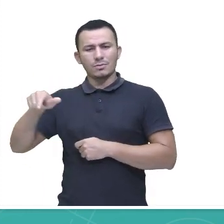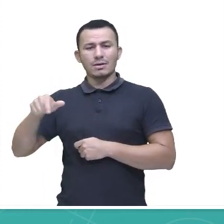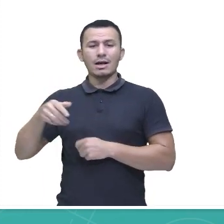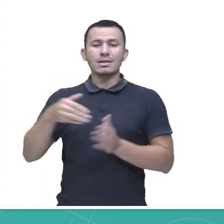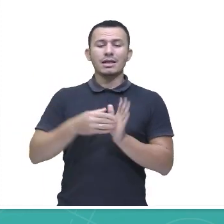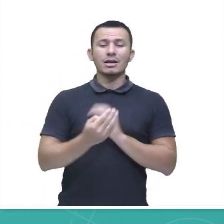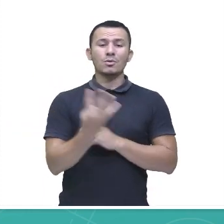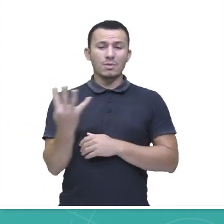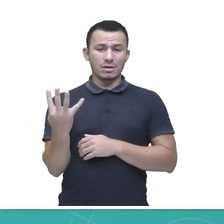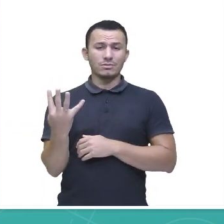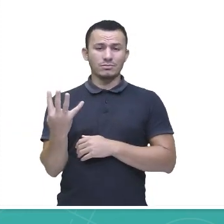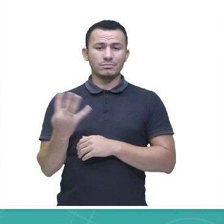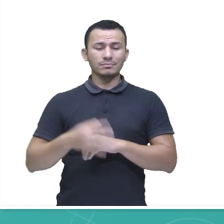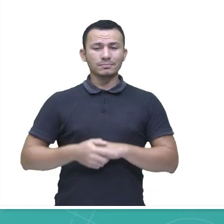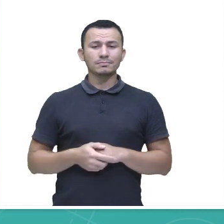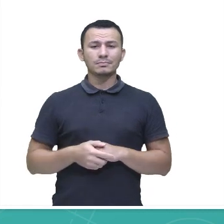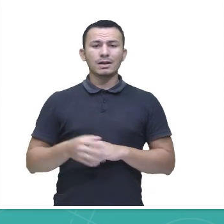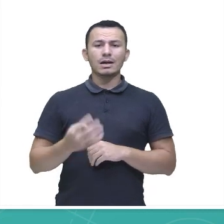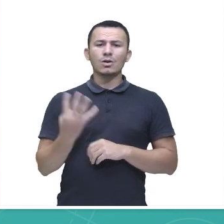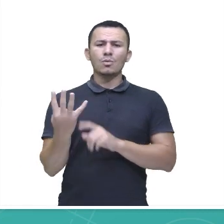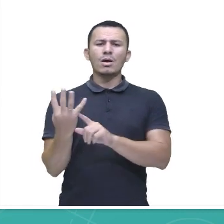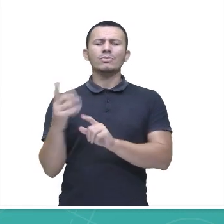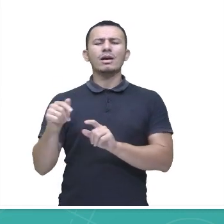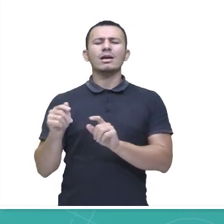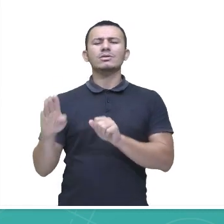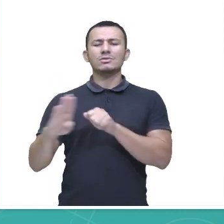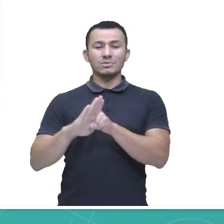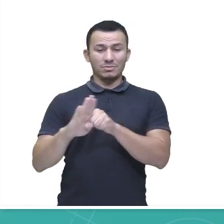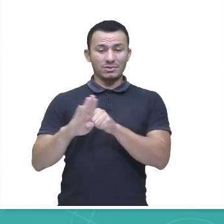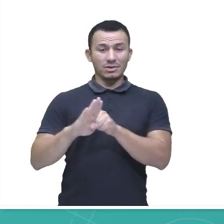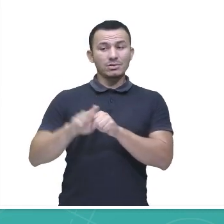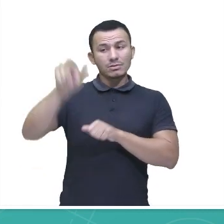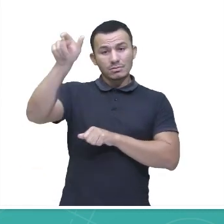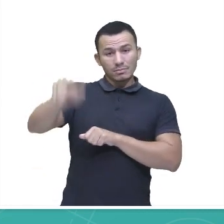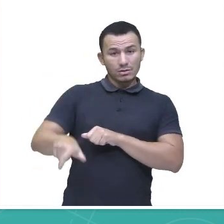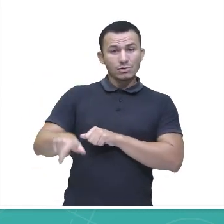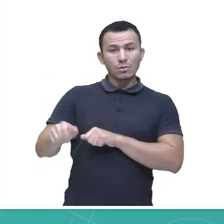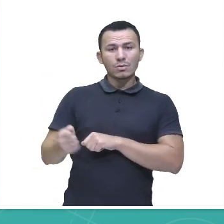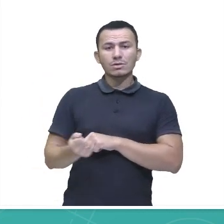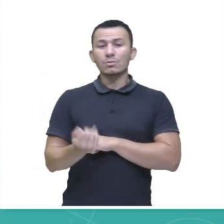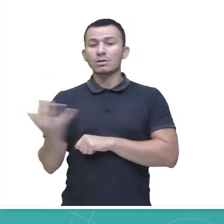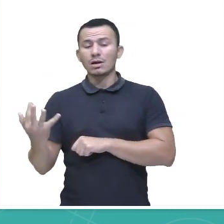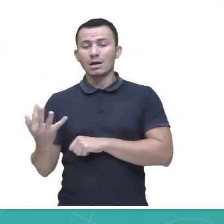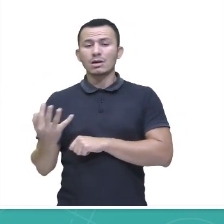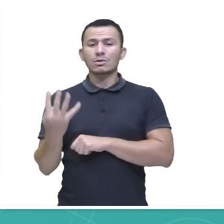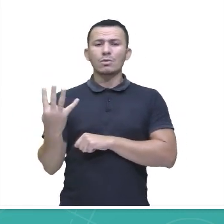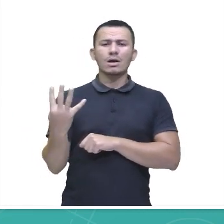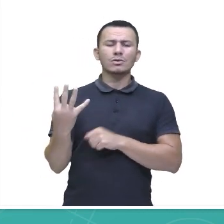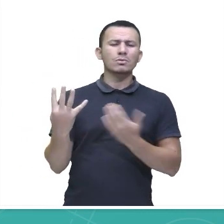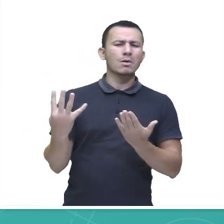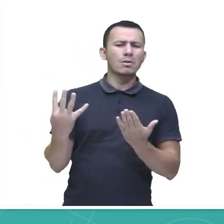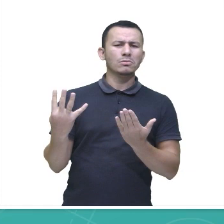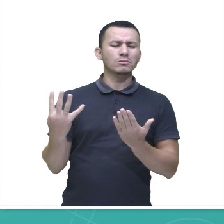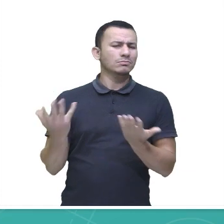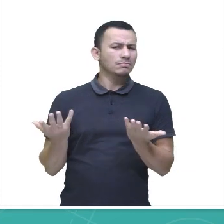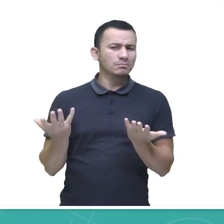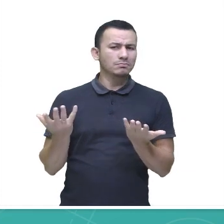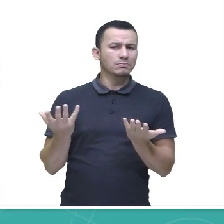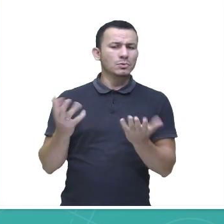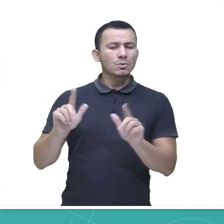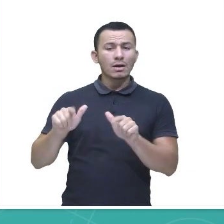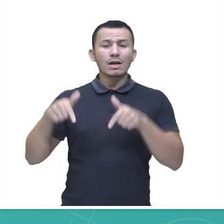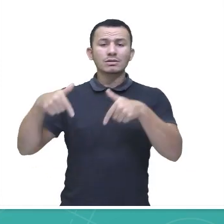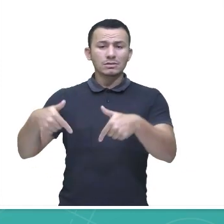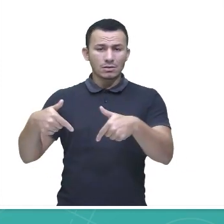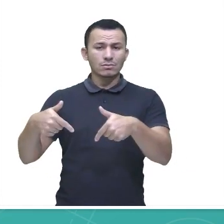palavra 4 está se referindo ao substantivo pessoas. Qual é a ideia? Qual é a